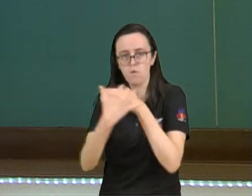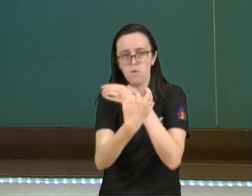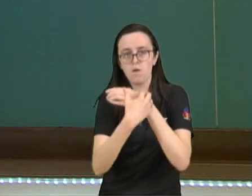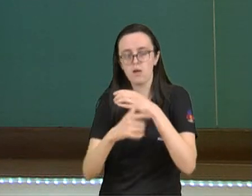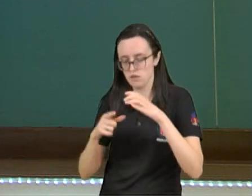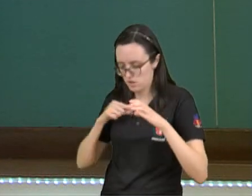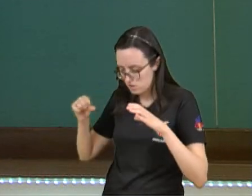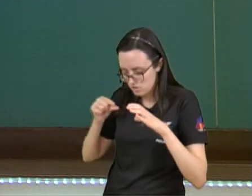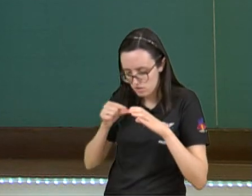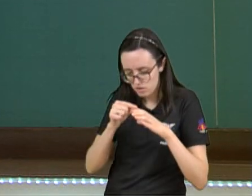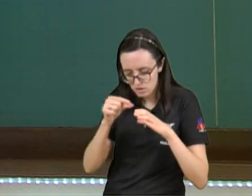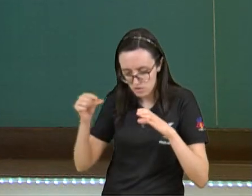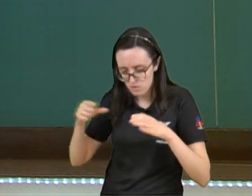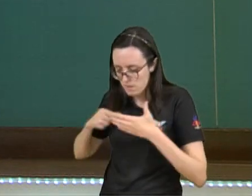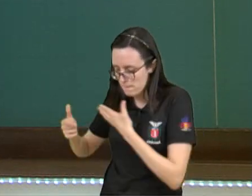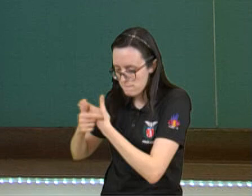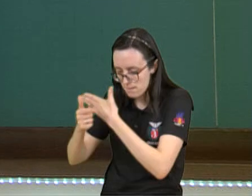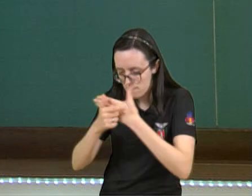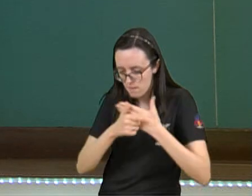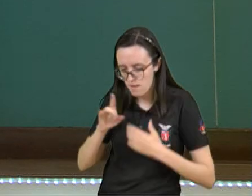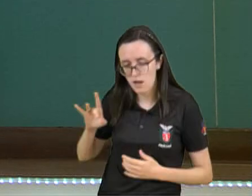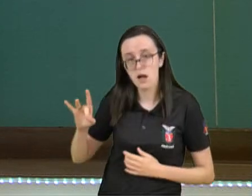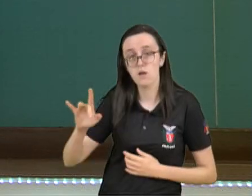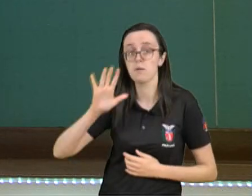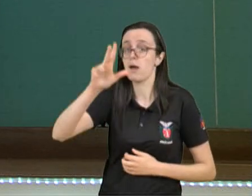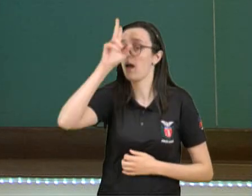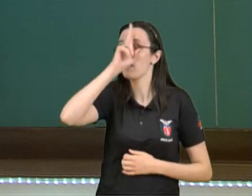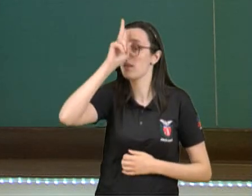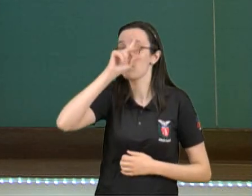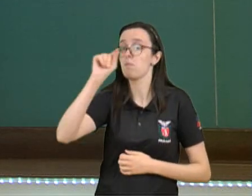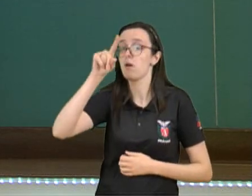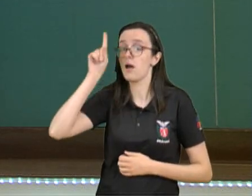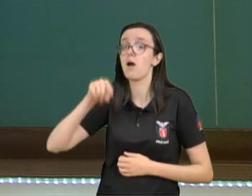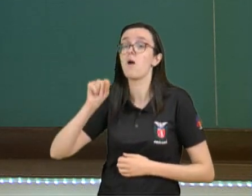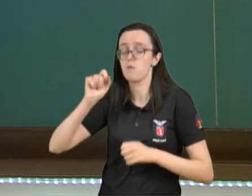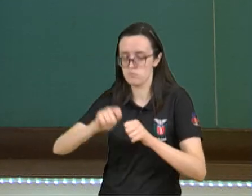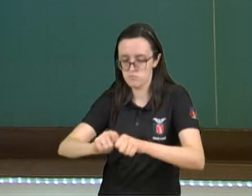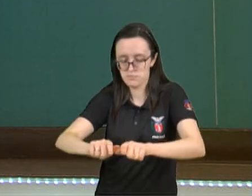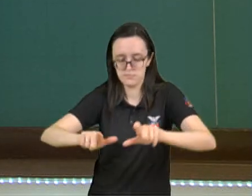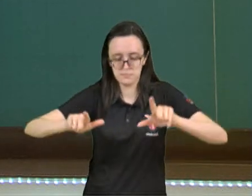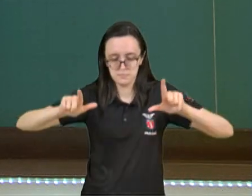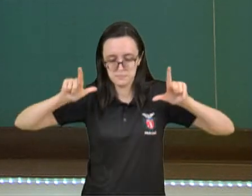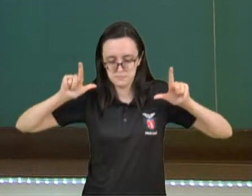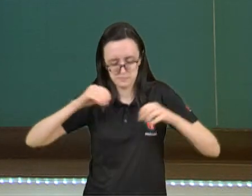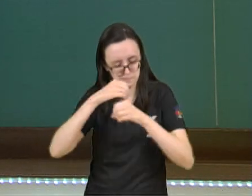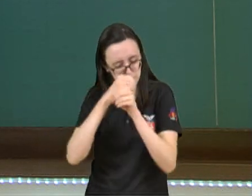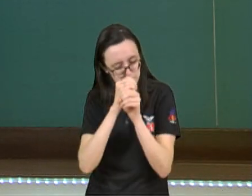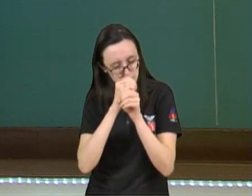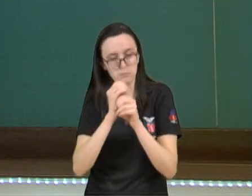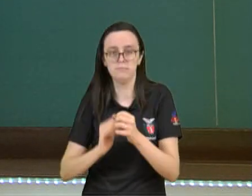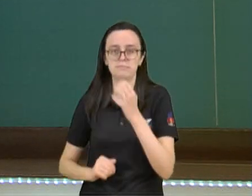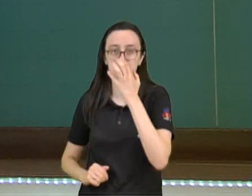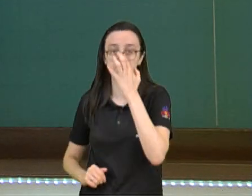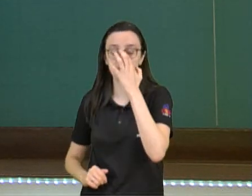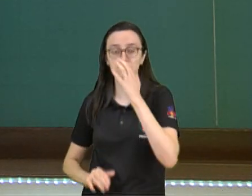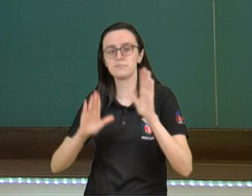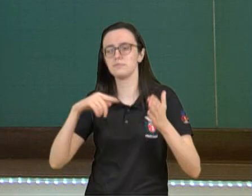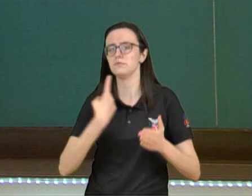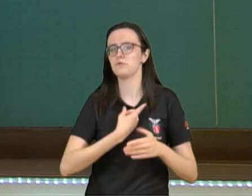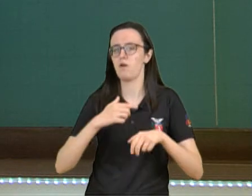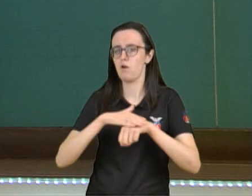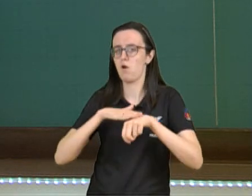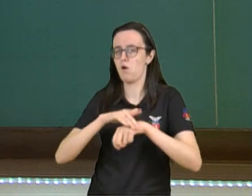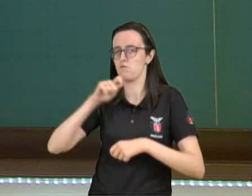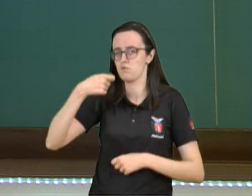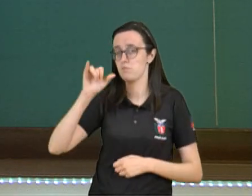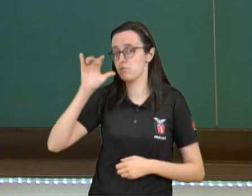organelas fazendo as suas atividades. Lembrando que isso foi ampliado pelo microscópio. Vamos conversar então